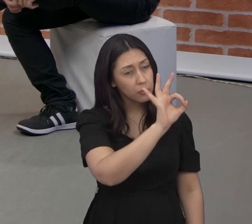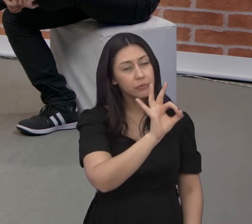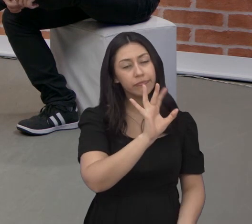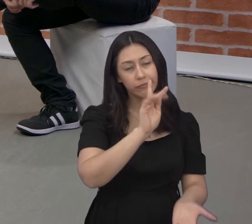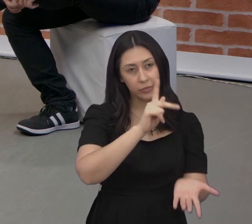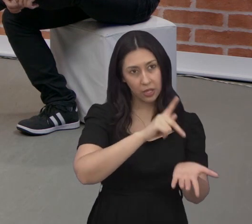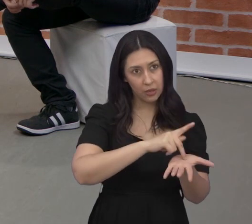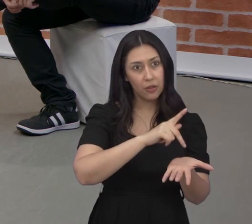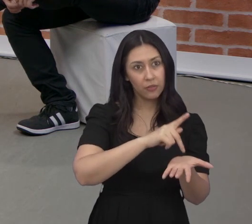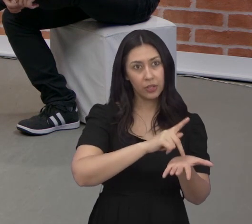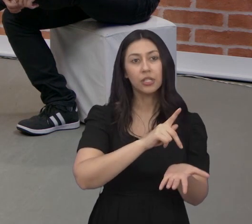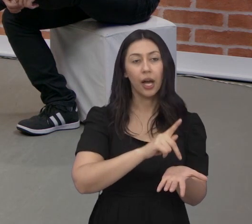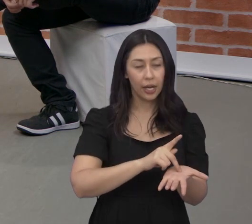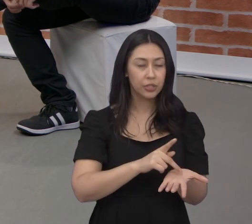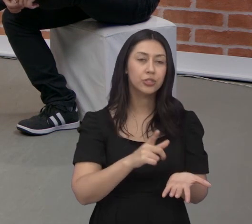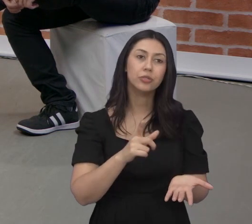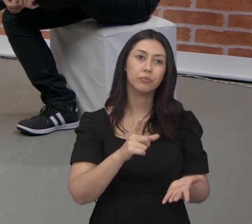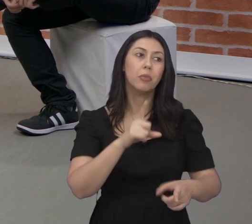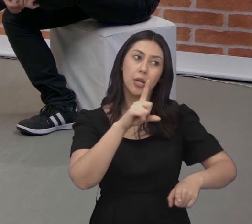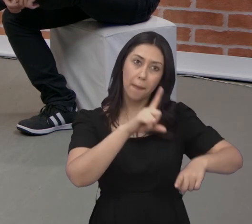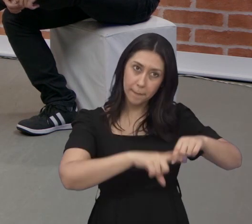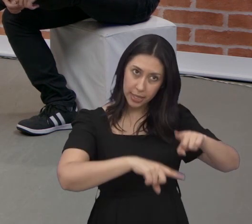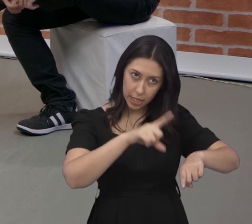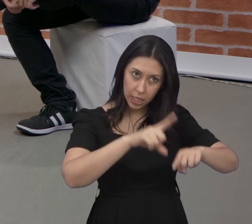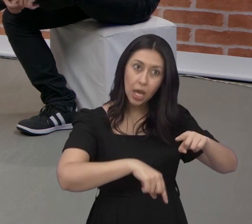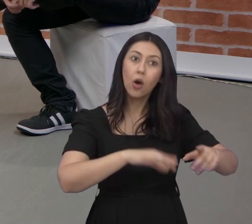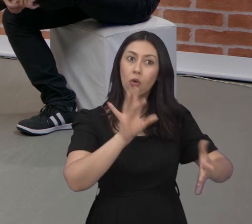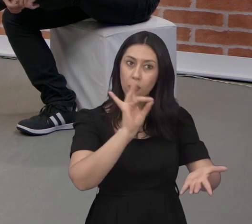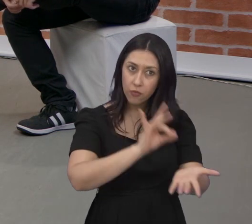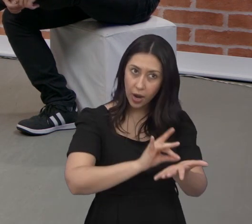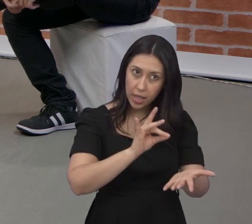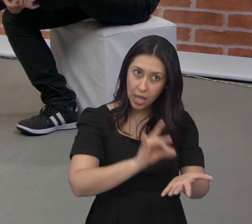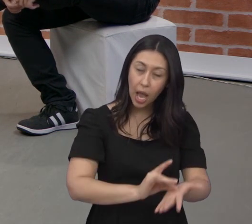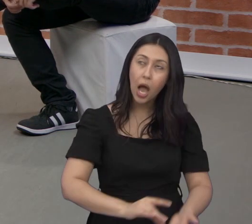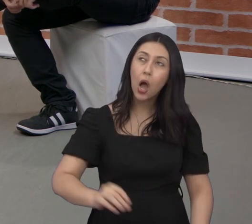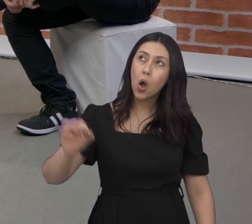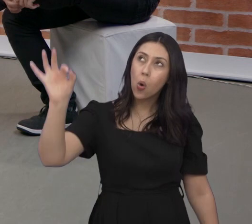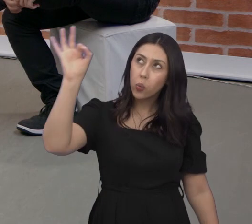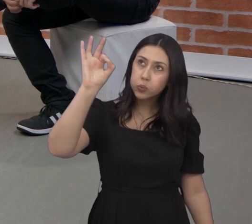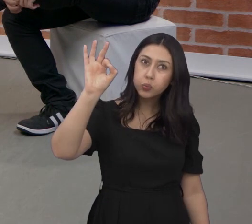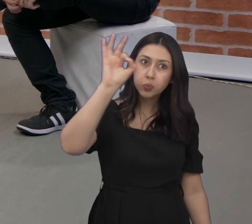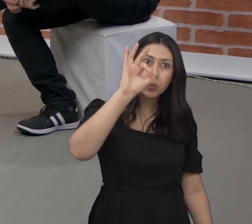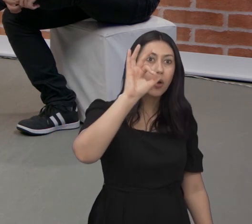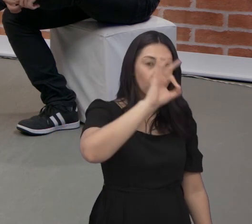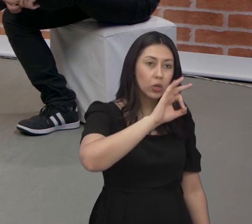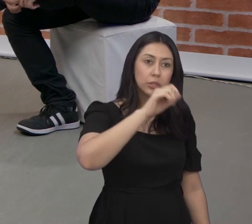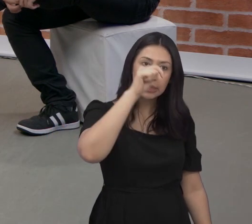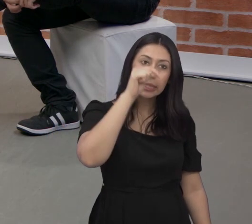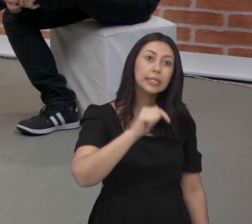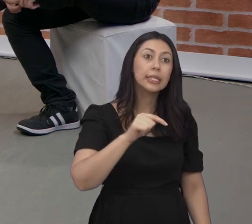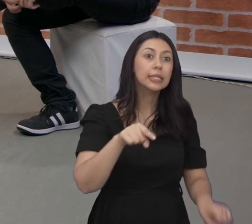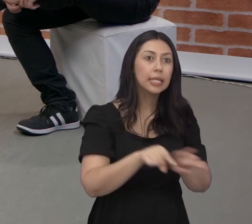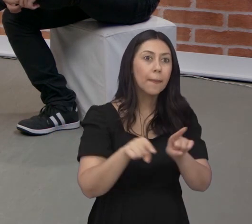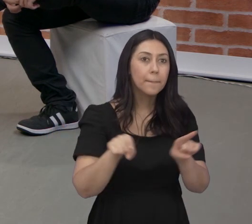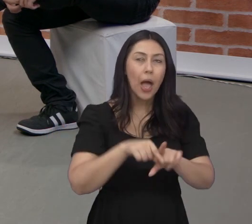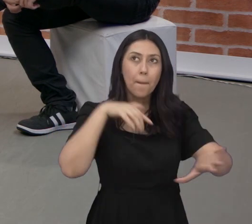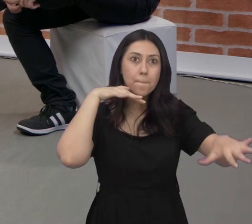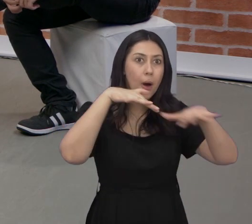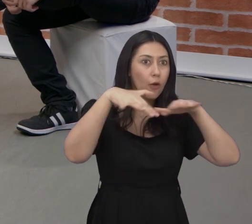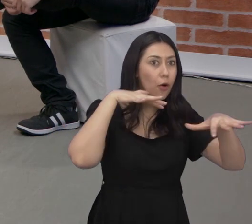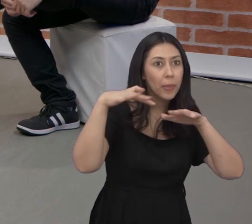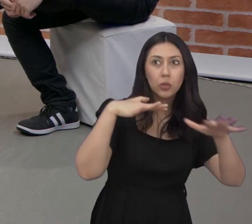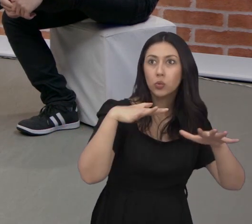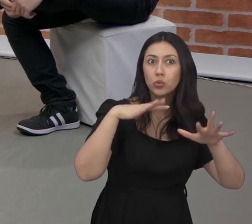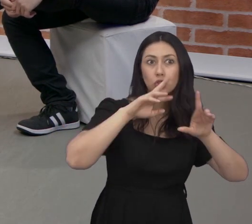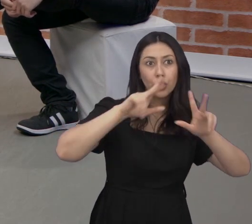real, ou seja, esses objetos existem mesmo, são físicos, sobrevoam a nossa atmosfera, fazem movimentos incríveis. Vocês veem que